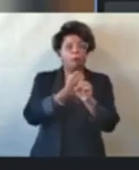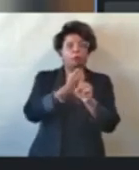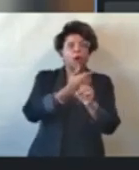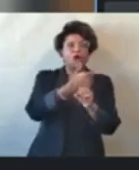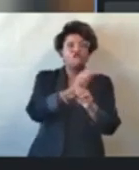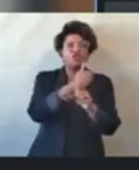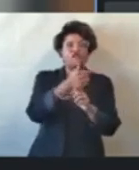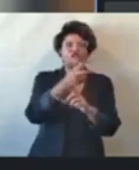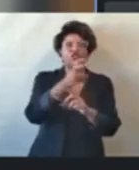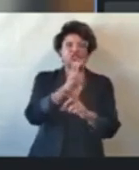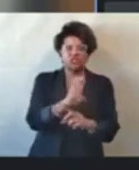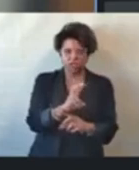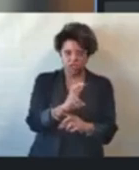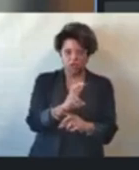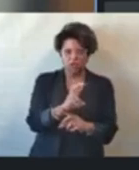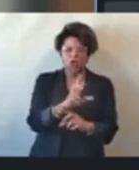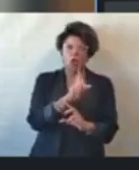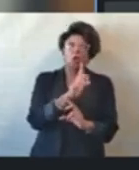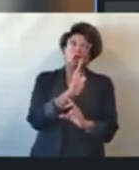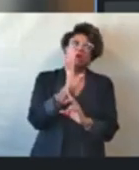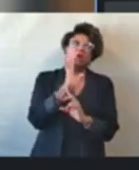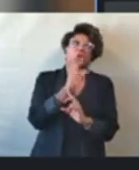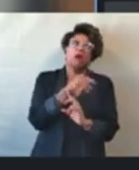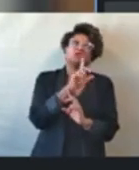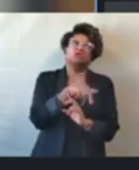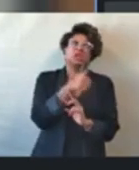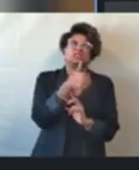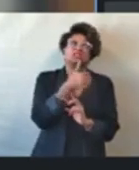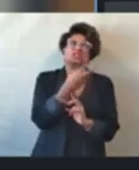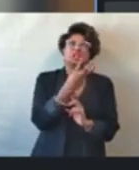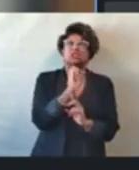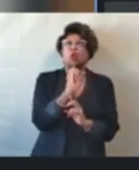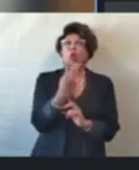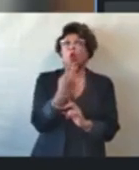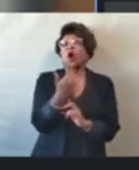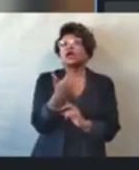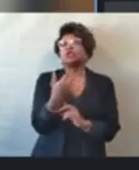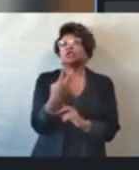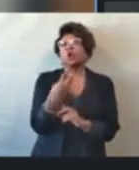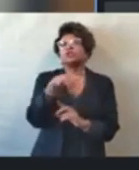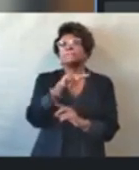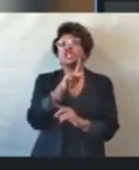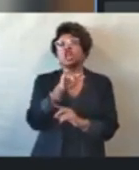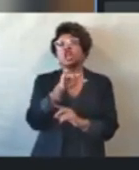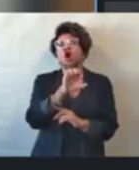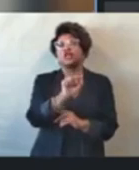eu tenho esse número, se não me engano, é de 13 ou 14 milhões de reais de apuração. E hoje a gente tem um valor na